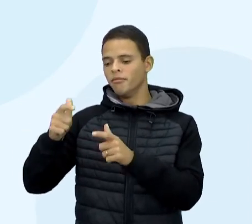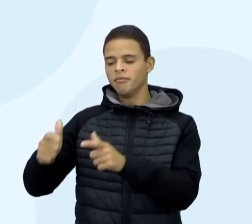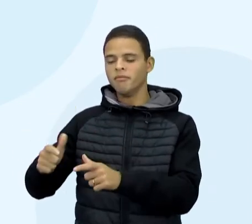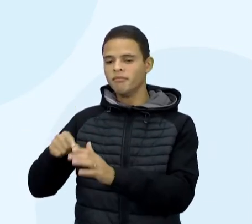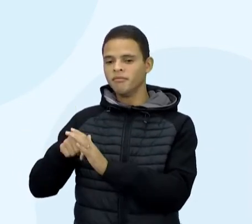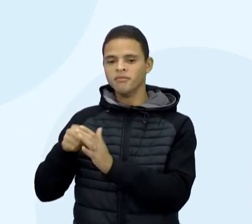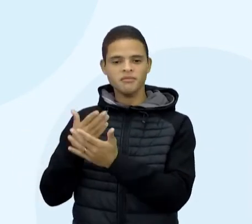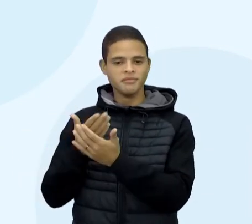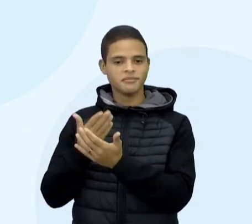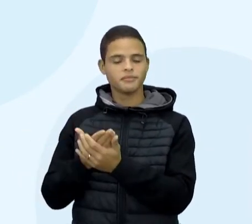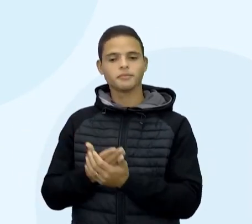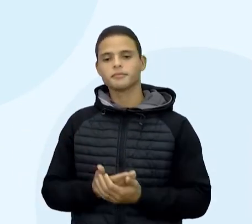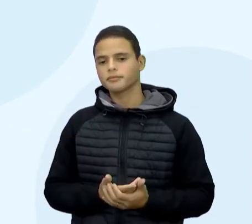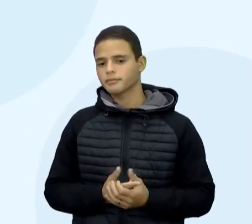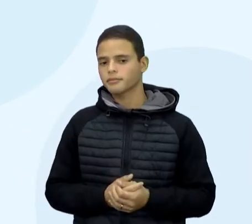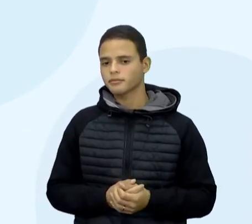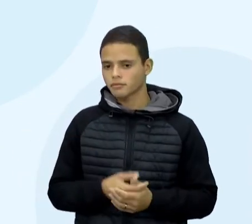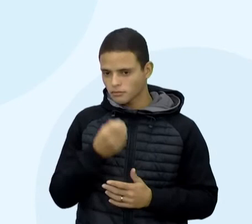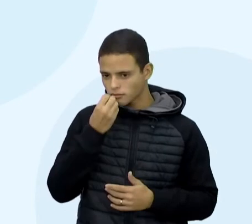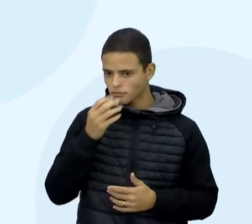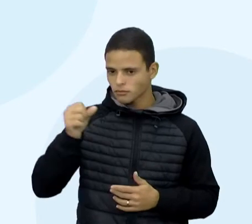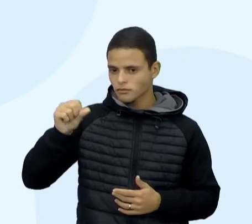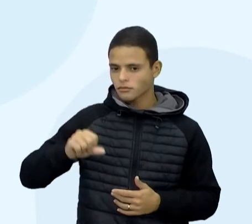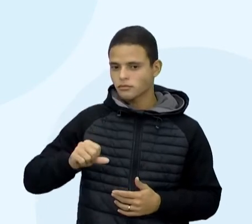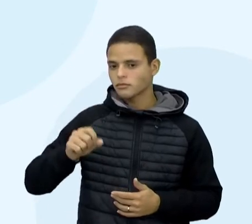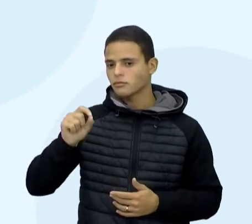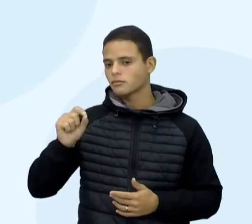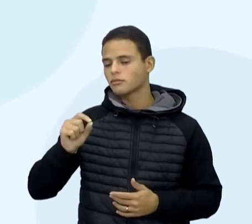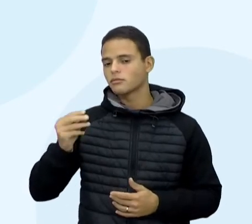está estudando? É uma condição boa, ruim?